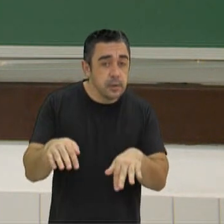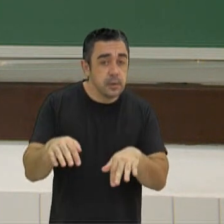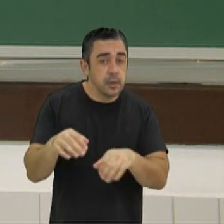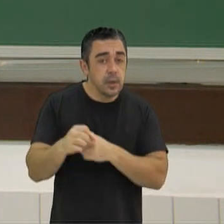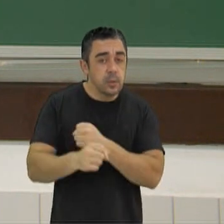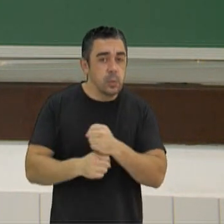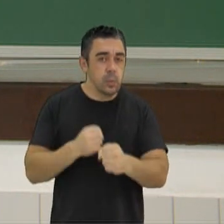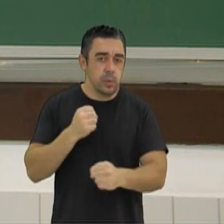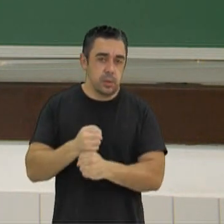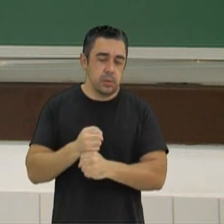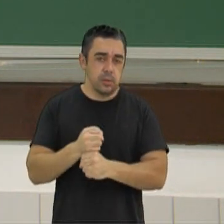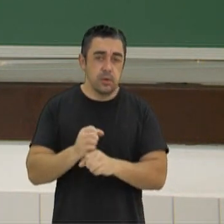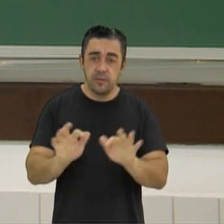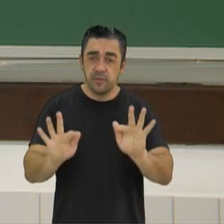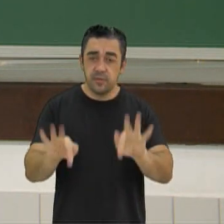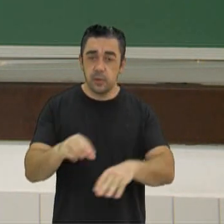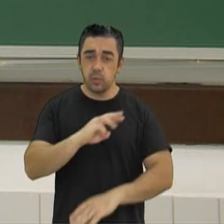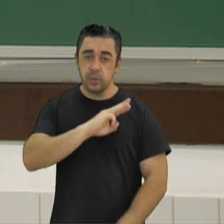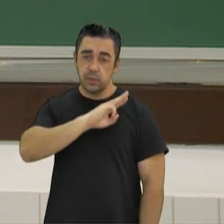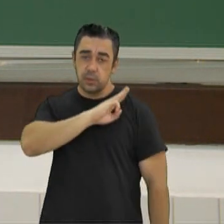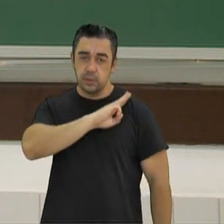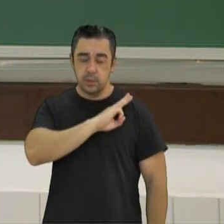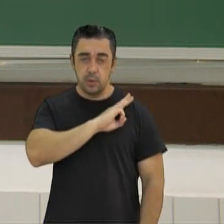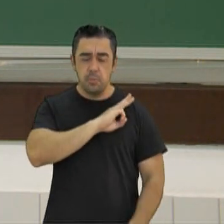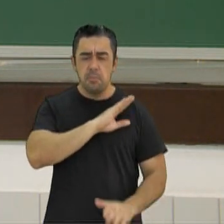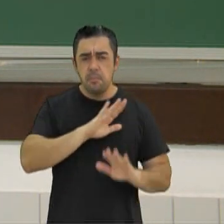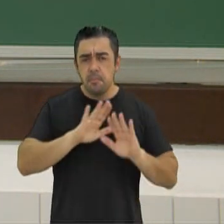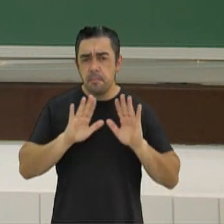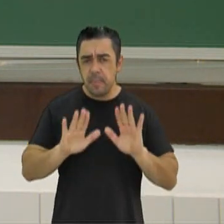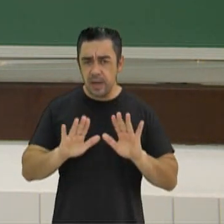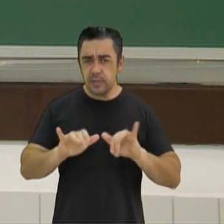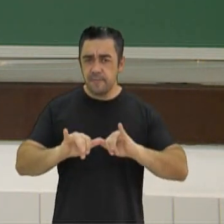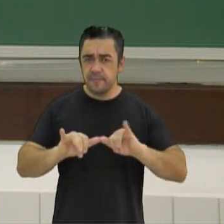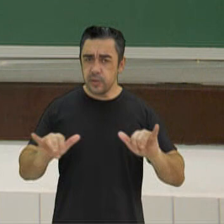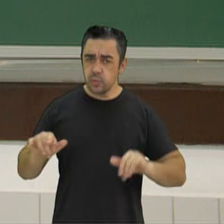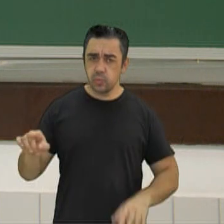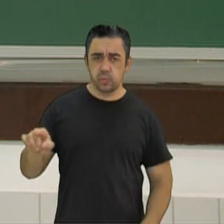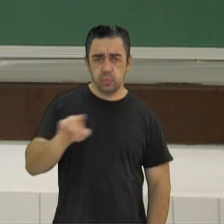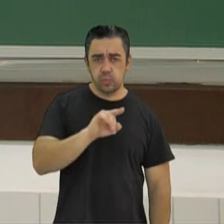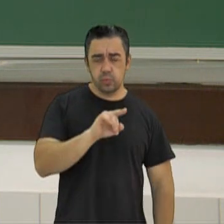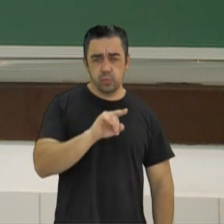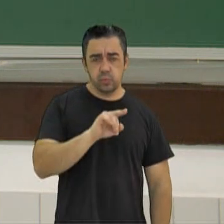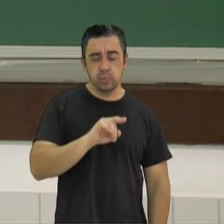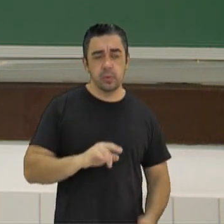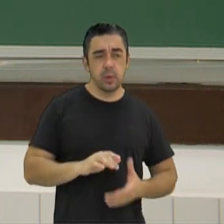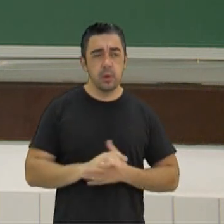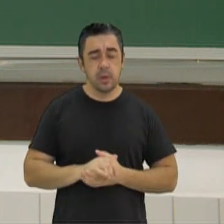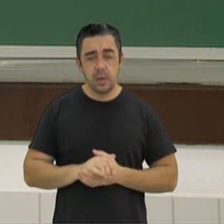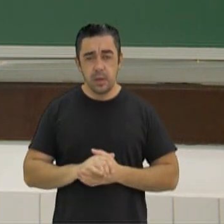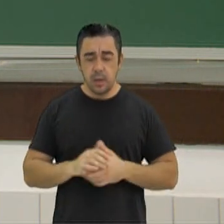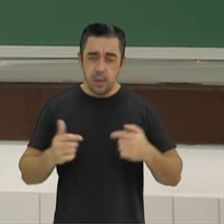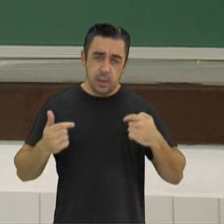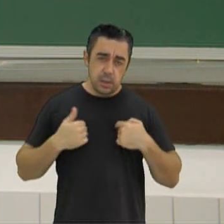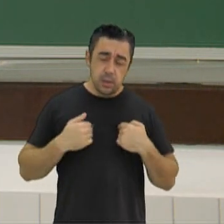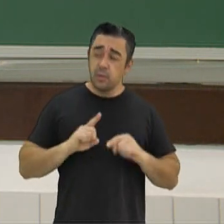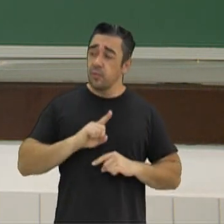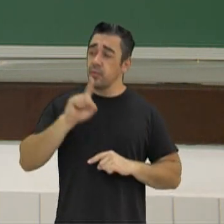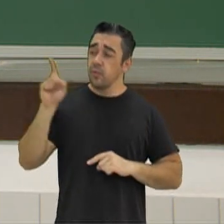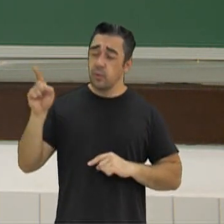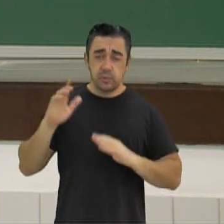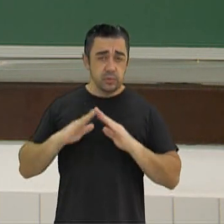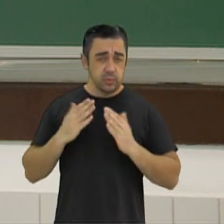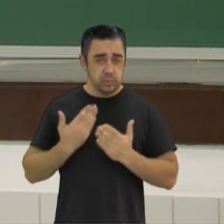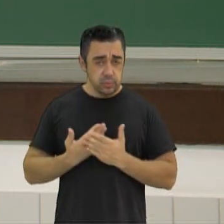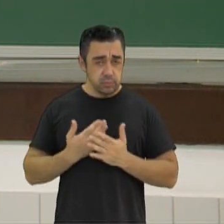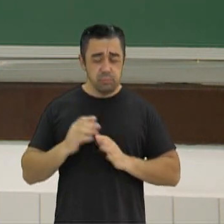de ciclo, né, do terceiro ano. Mas primeiro eu gosto sempre de alguns lembretes. Por que eu gosto de alguns lembretes? Daqui eu vou lá para a minha escola para